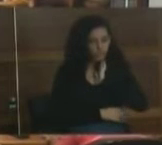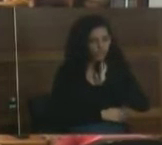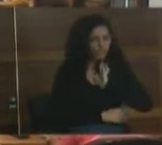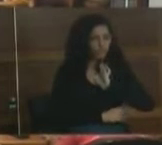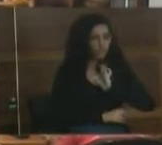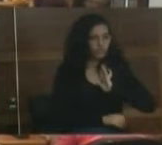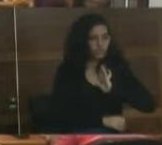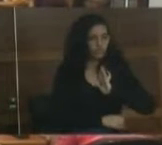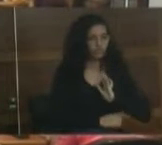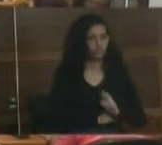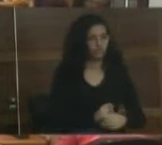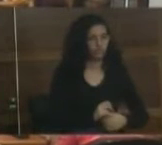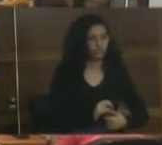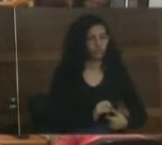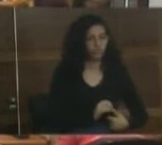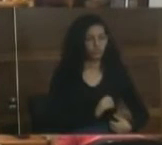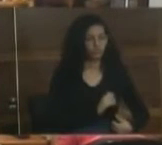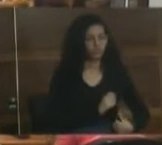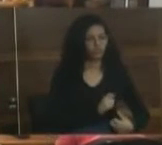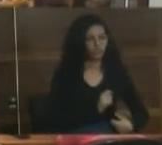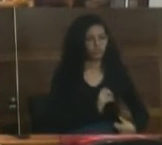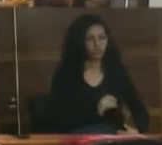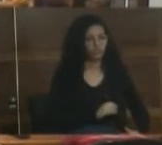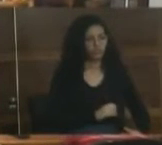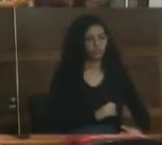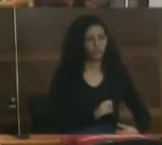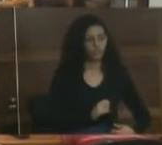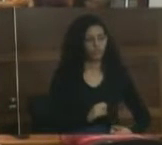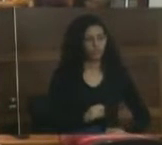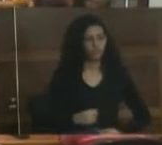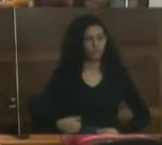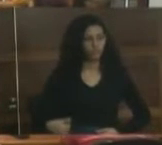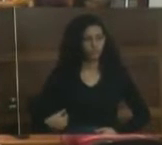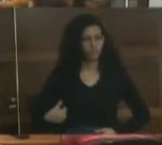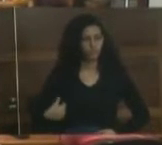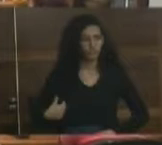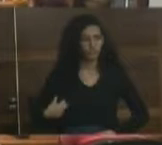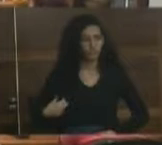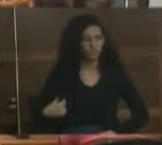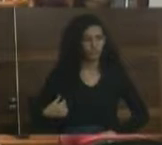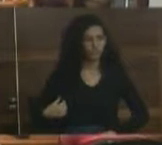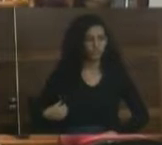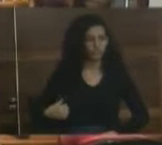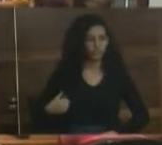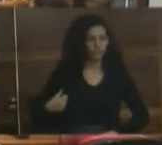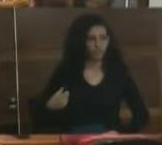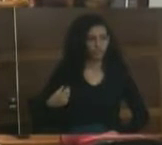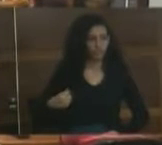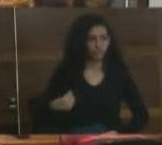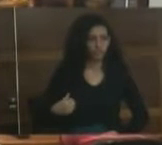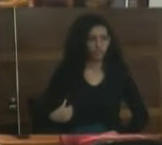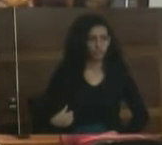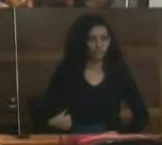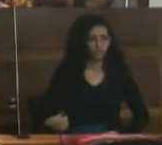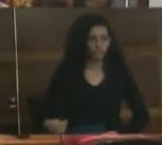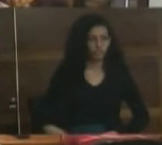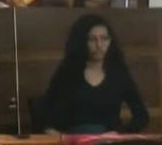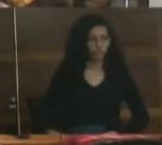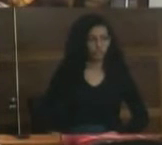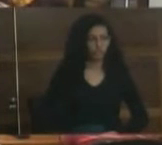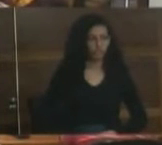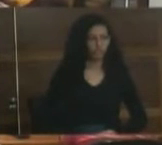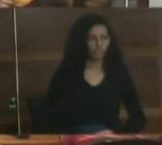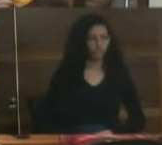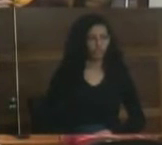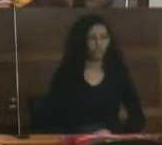é um convênio convênio entre estão particular e o município não não não não